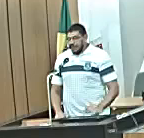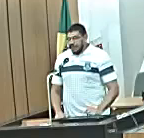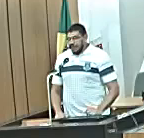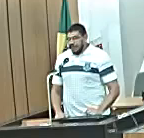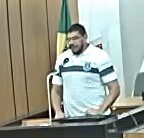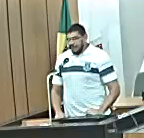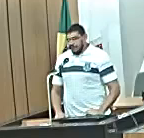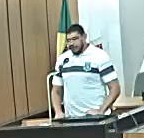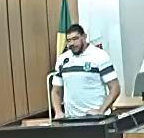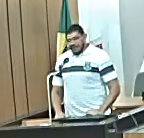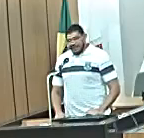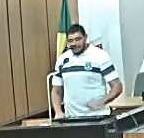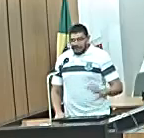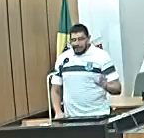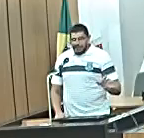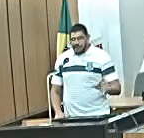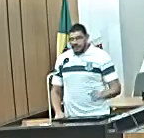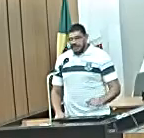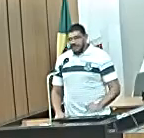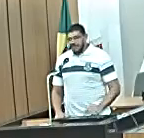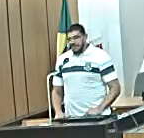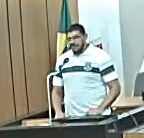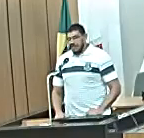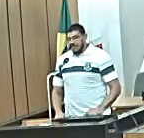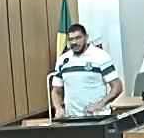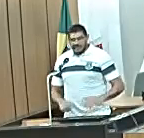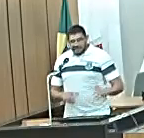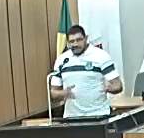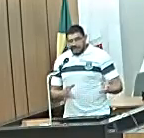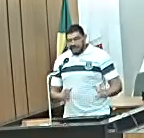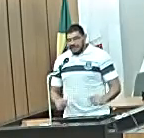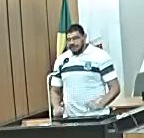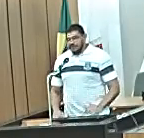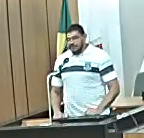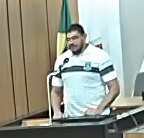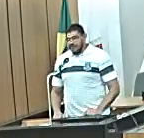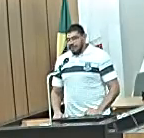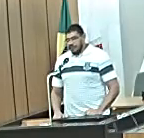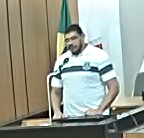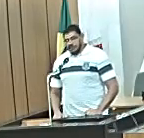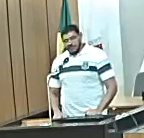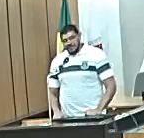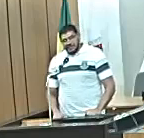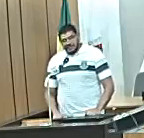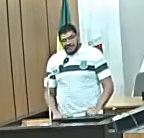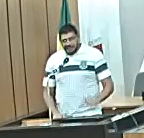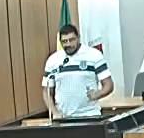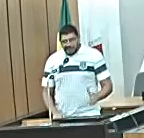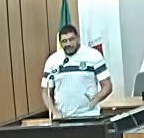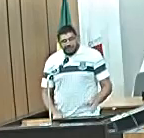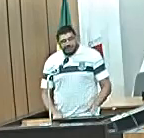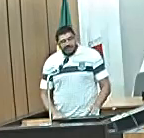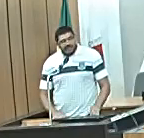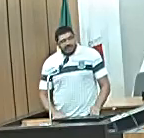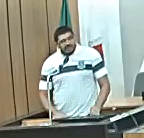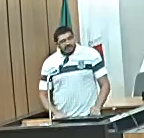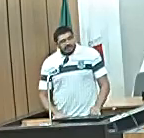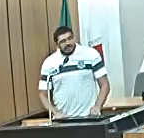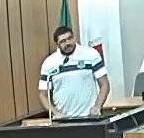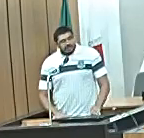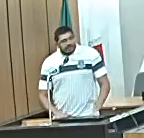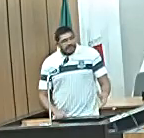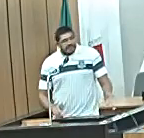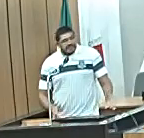melhor nem lembrar desse governo passado da pessoa que representava esse tratado sindical que nós estamos aqui mas enfim